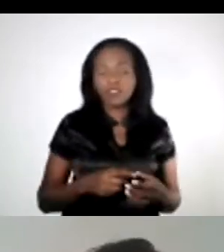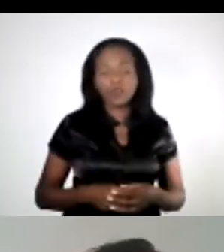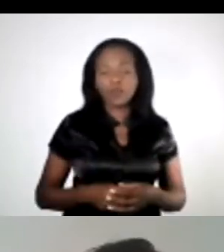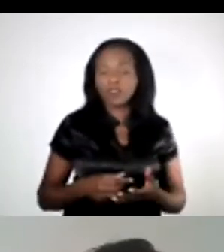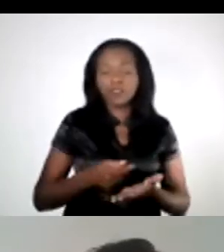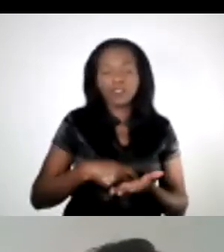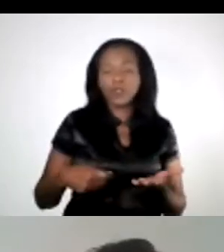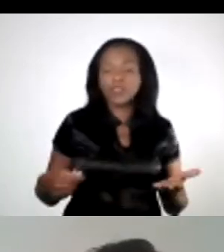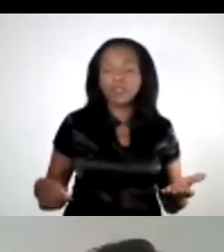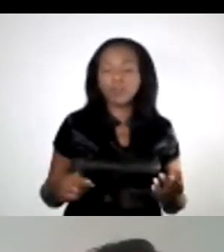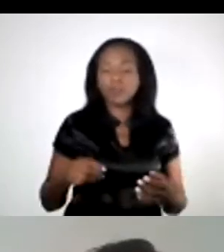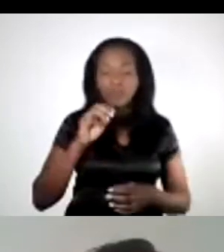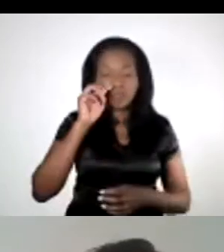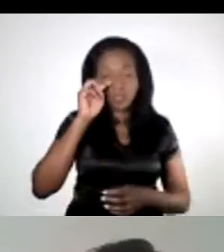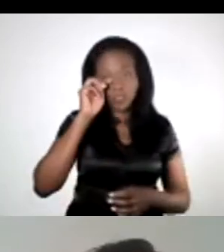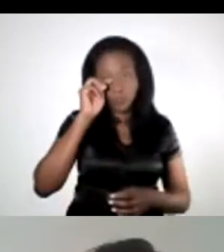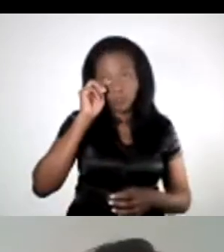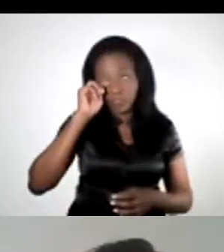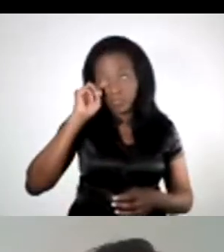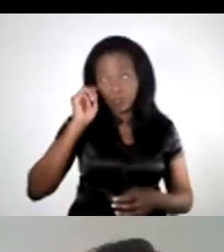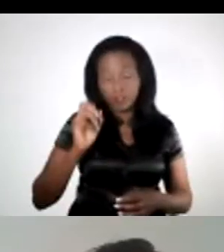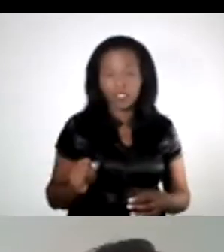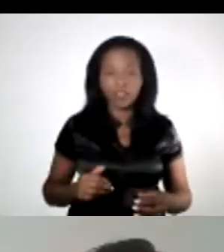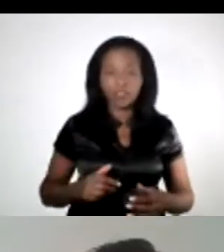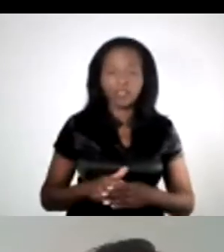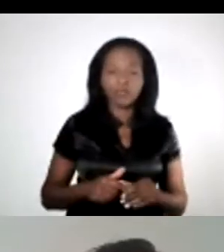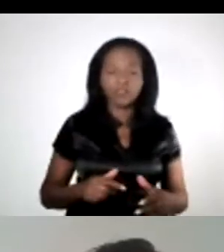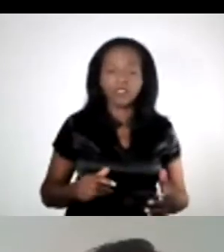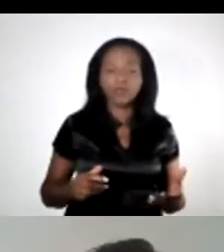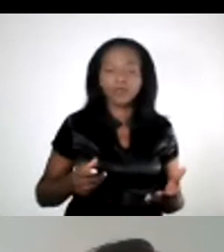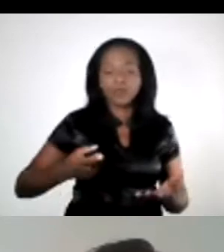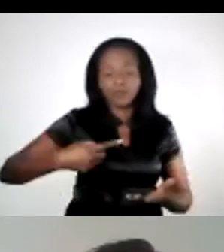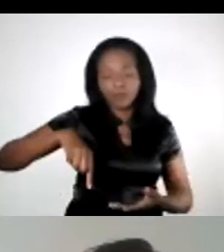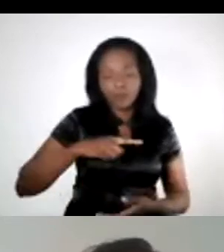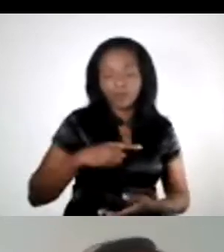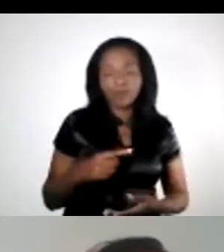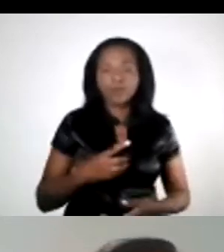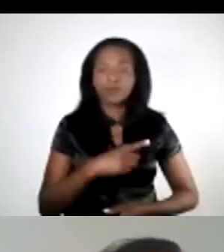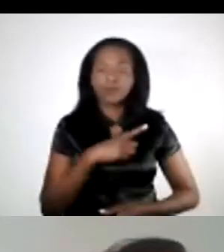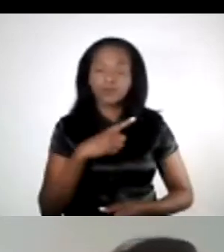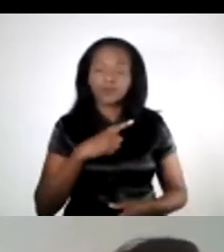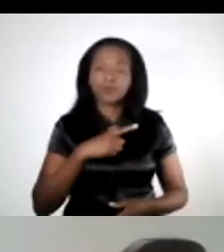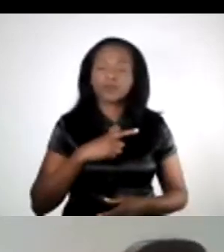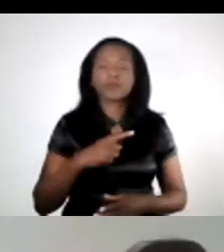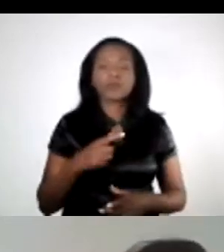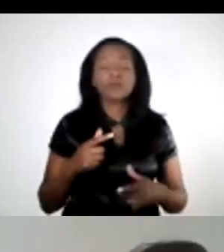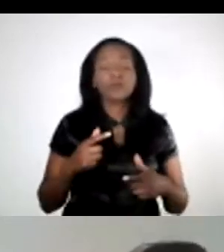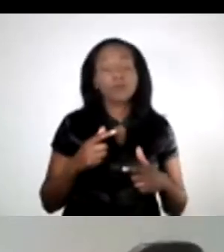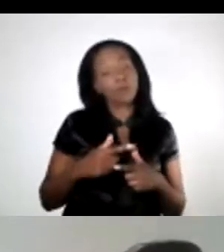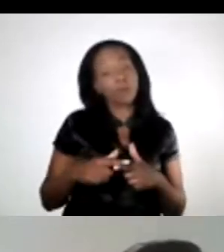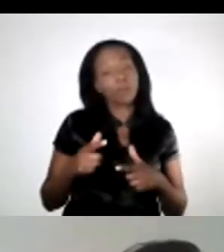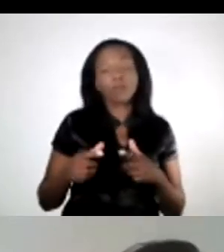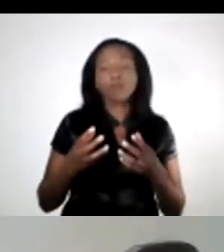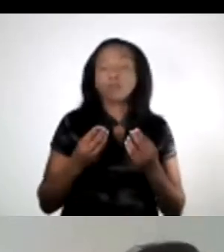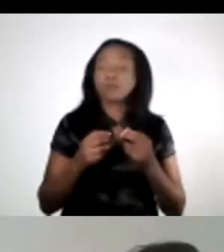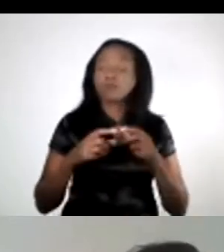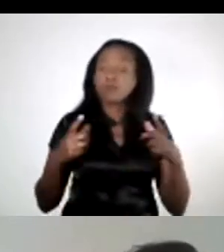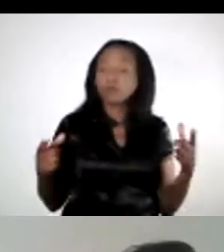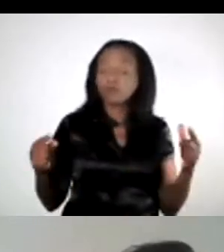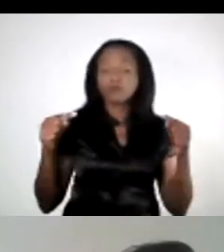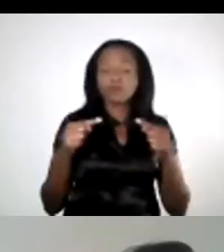história, né? Da sua própria representação. Então, a gente ainda tem uma lacuna muito grande na questão da